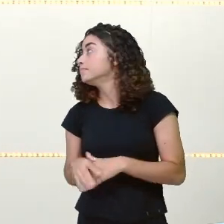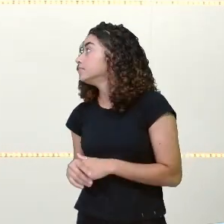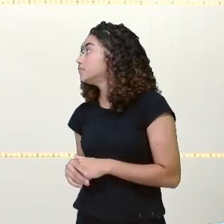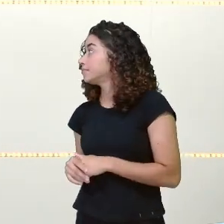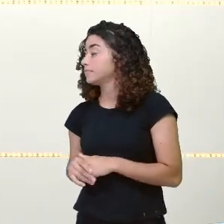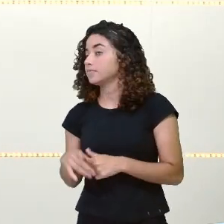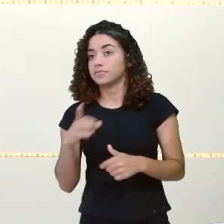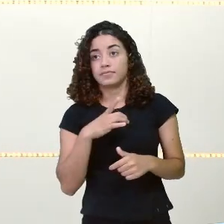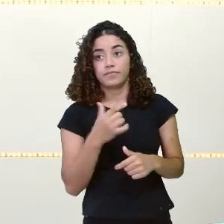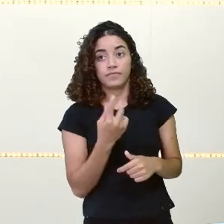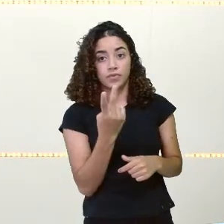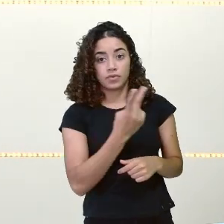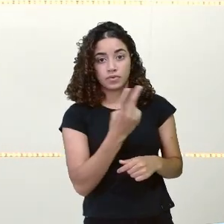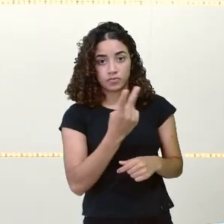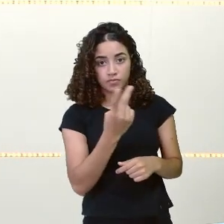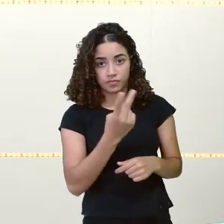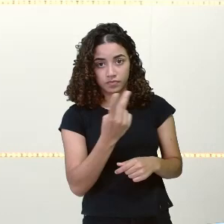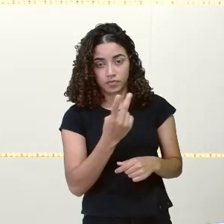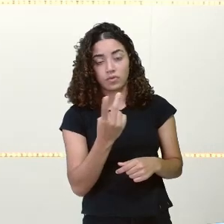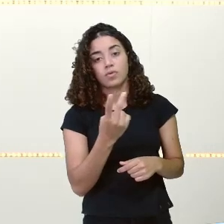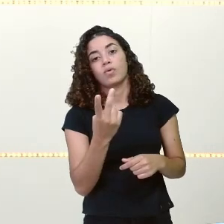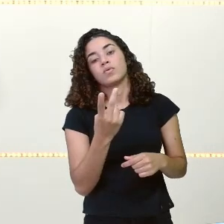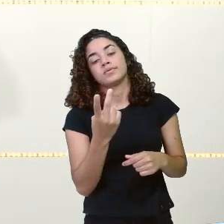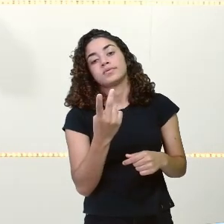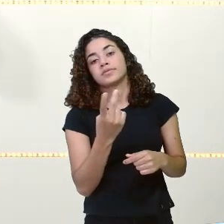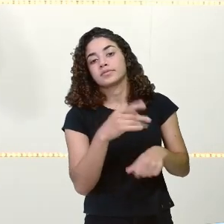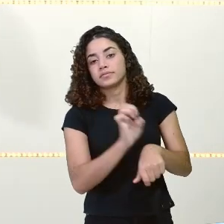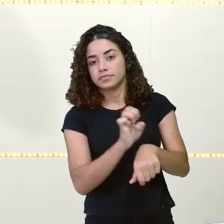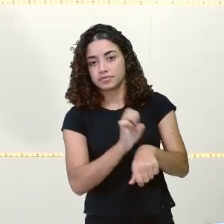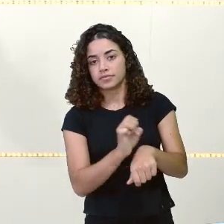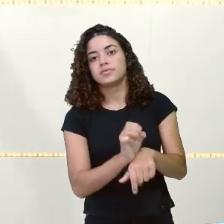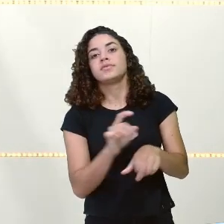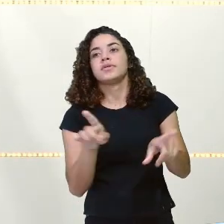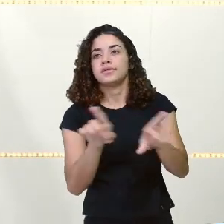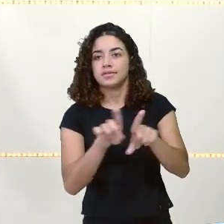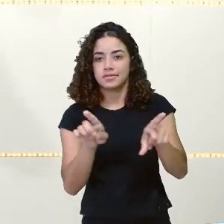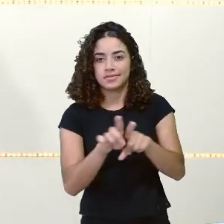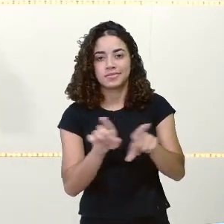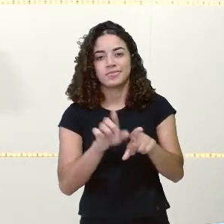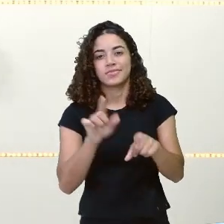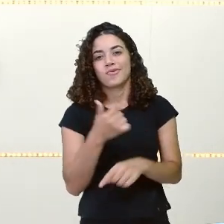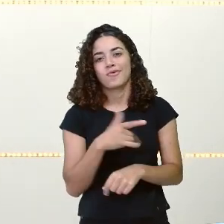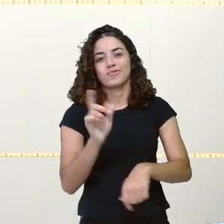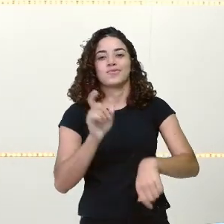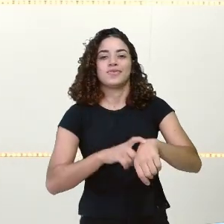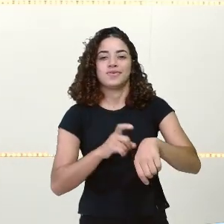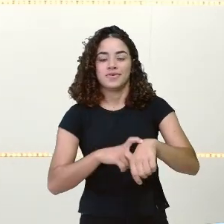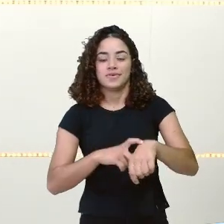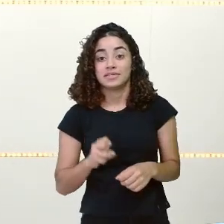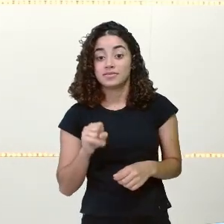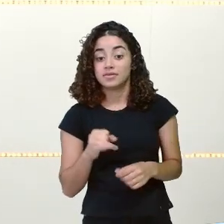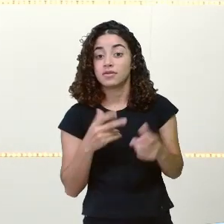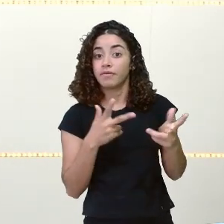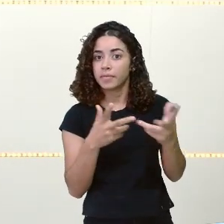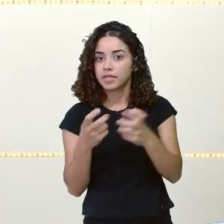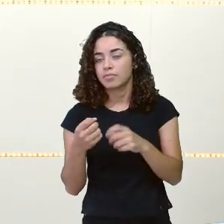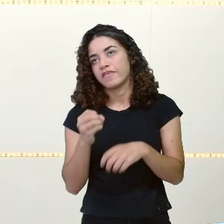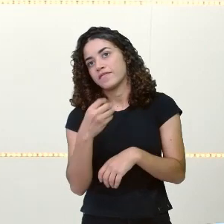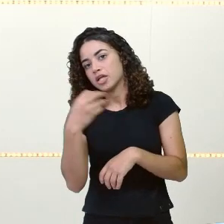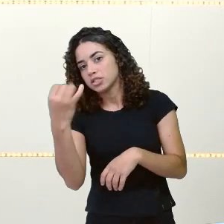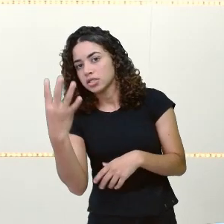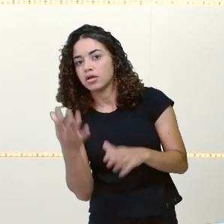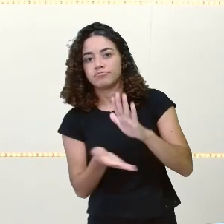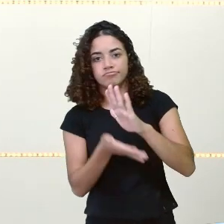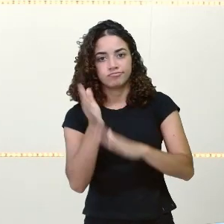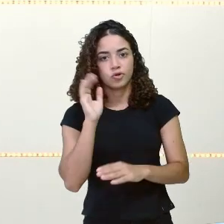2 estados aqui, ó, que é o Amazonas e o Acre, que já tem outro fuso horário, gente. Então, se você for viajar, você